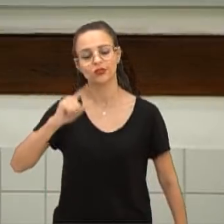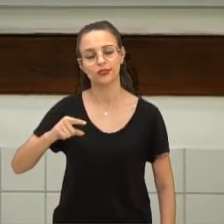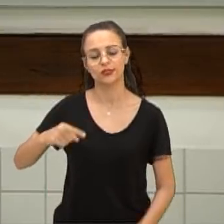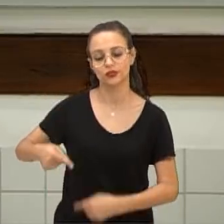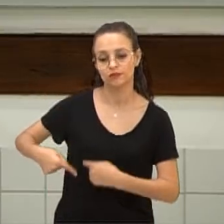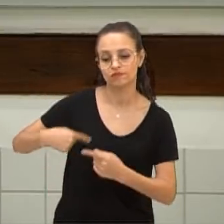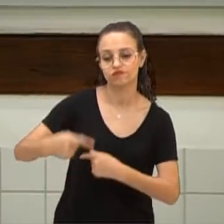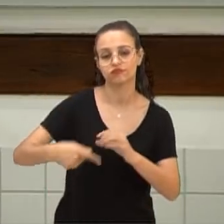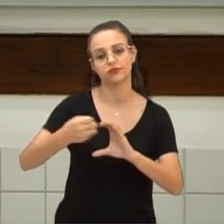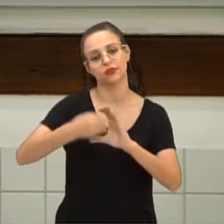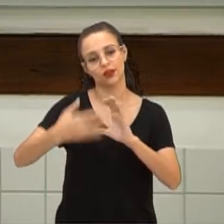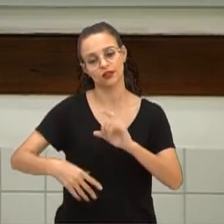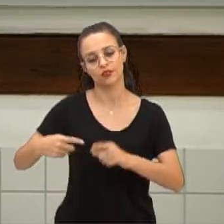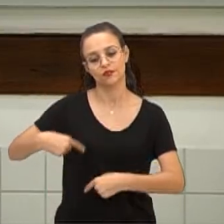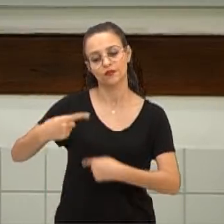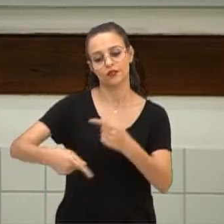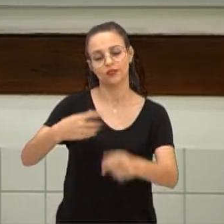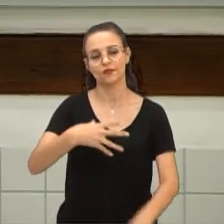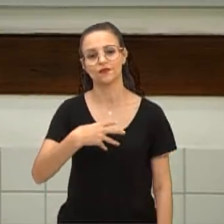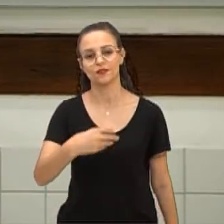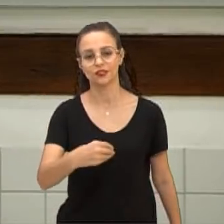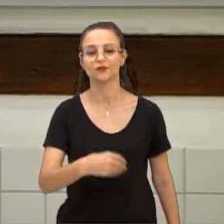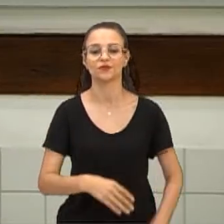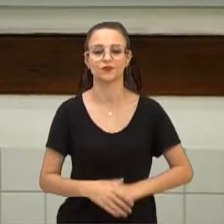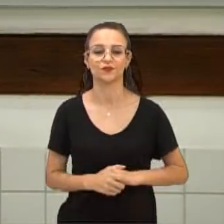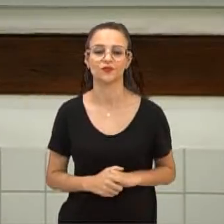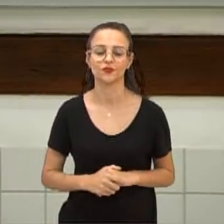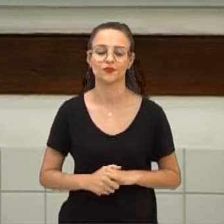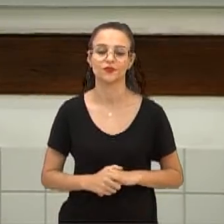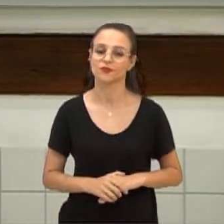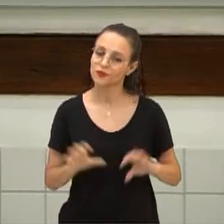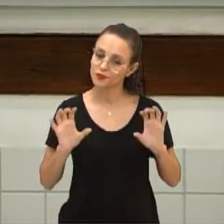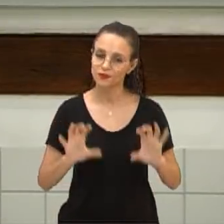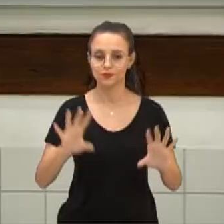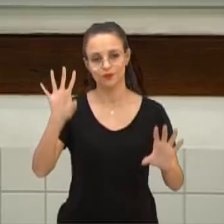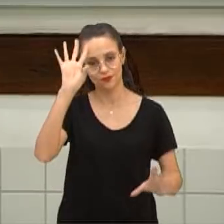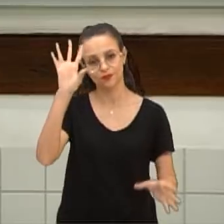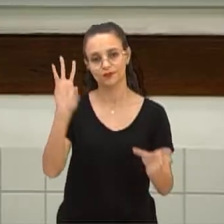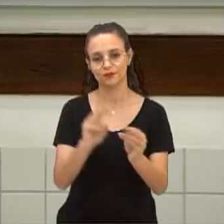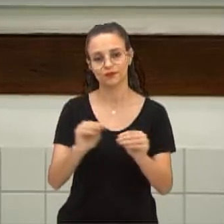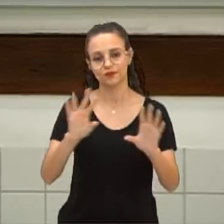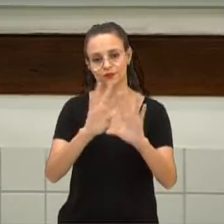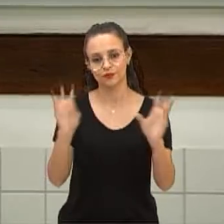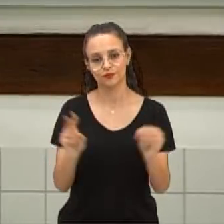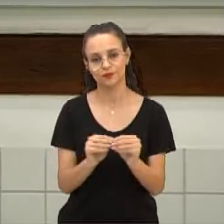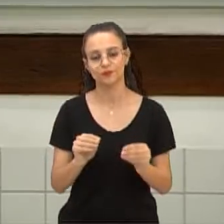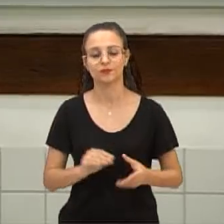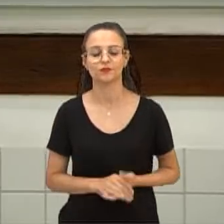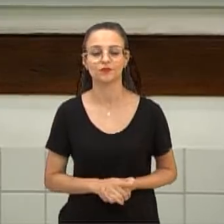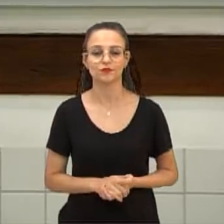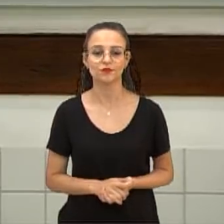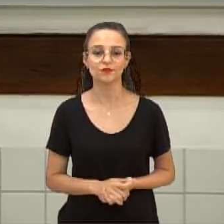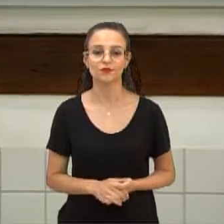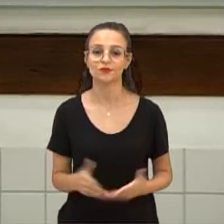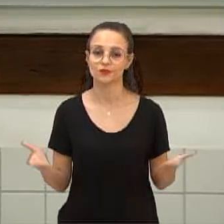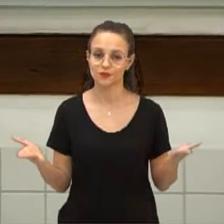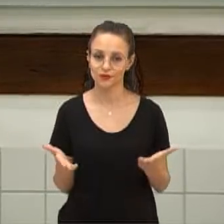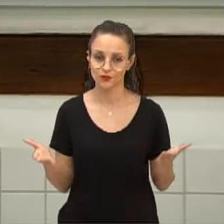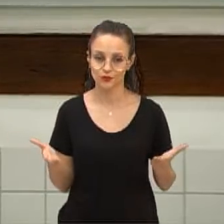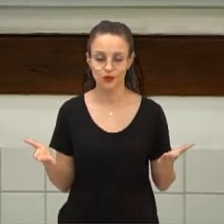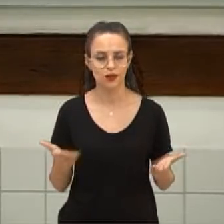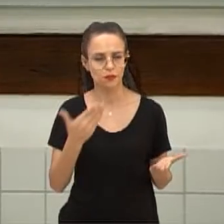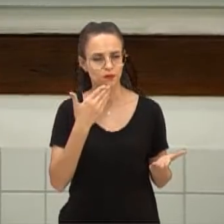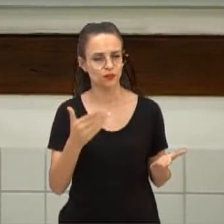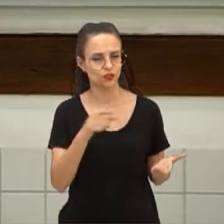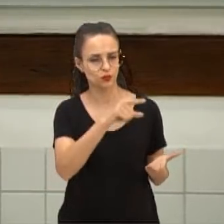transmitir essa característica para os seus descendentes. Tá certo? É assim que eu interpreto aqui esse resumo. Agora, eu vou